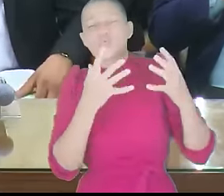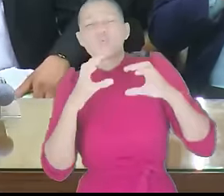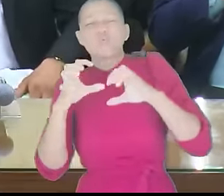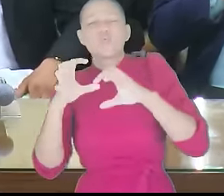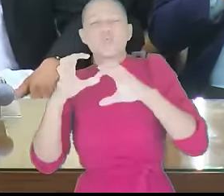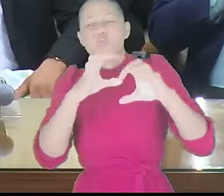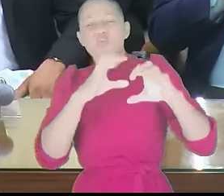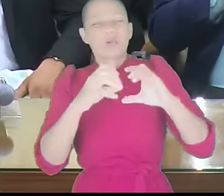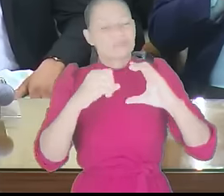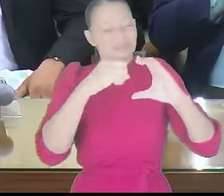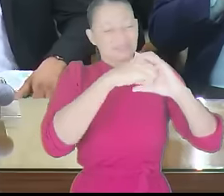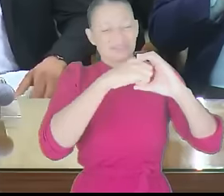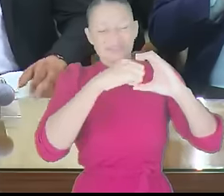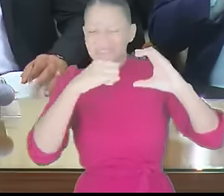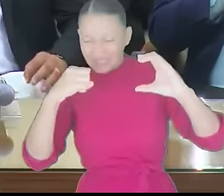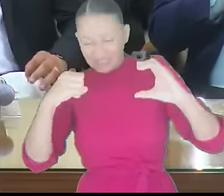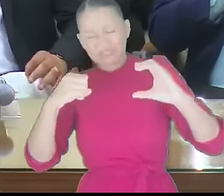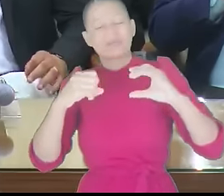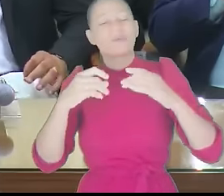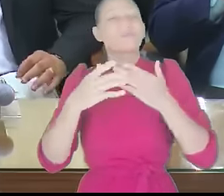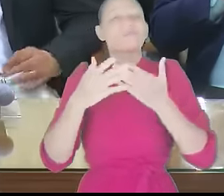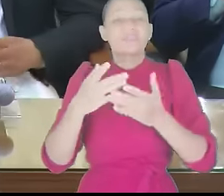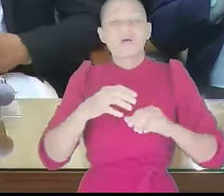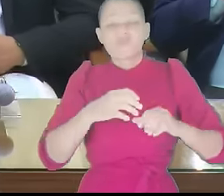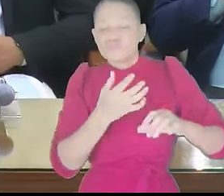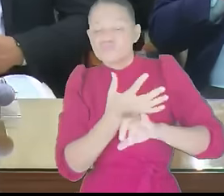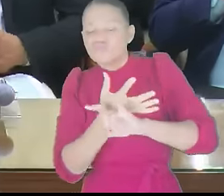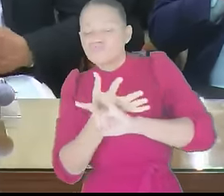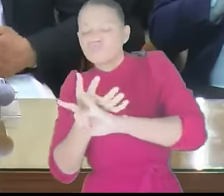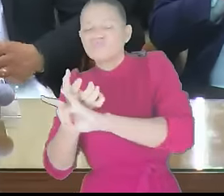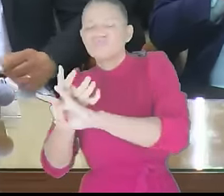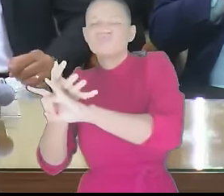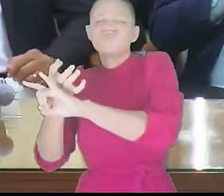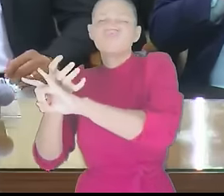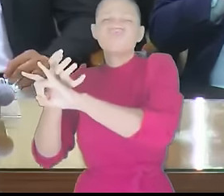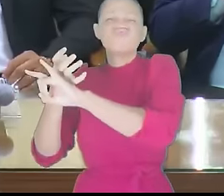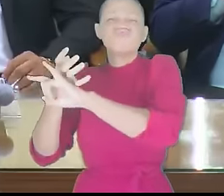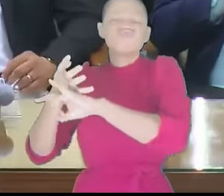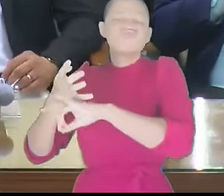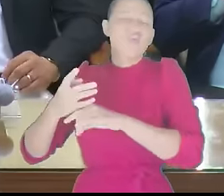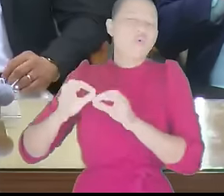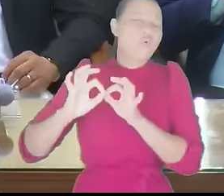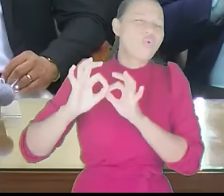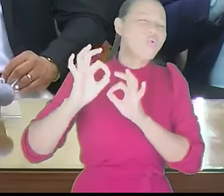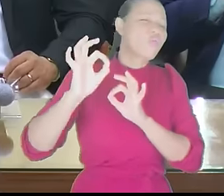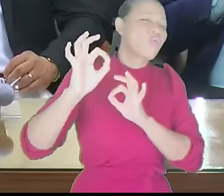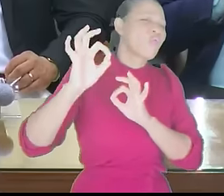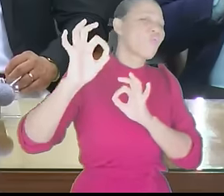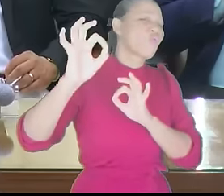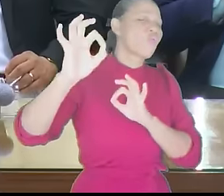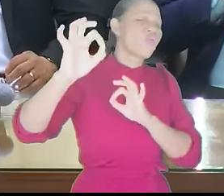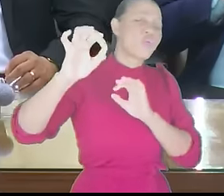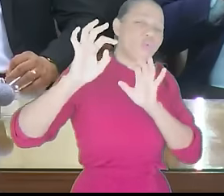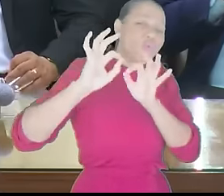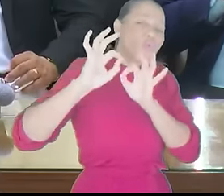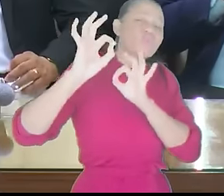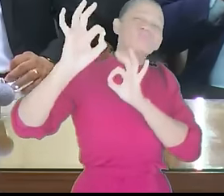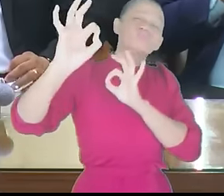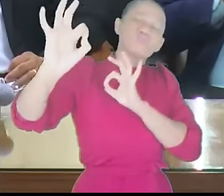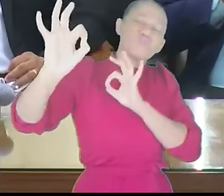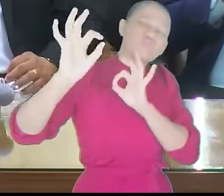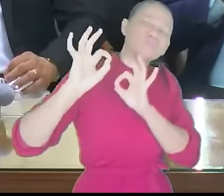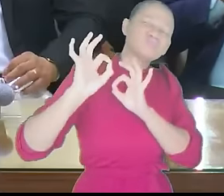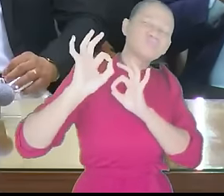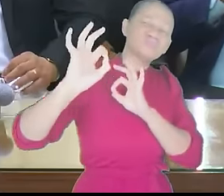centro-oeste, sai do mar e vai bater lá nas extremas. Quando elas estão bem longe, bem longe, bem